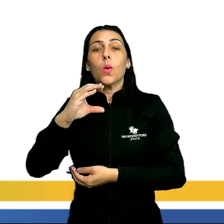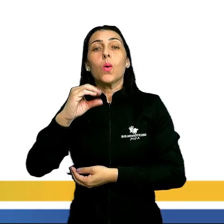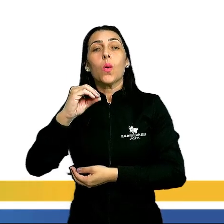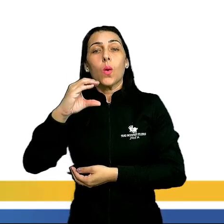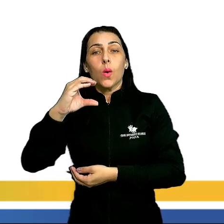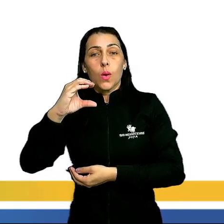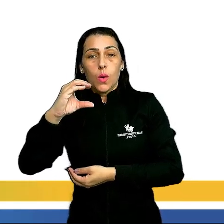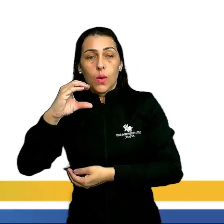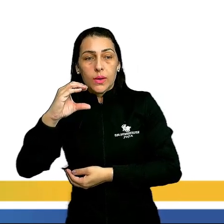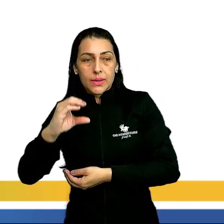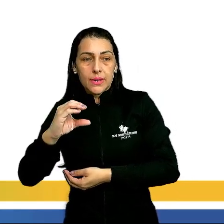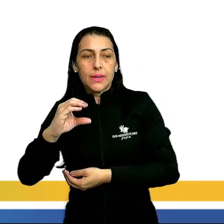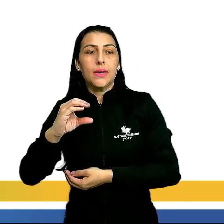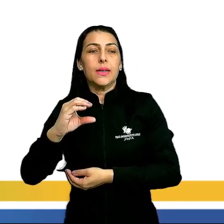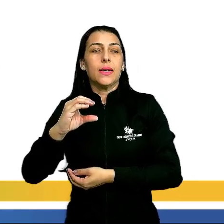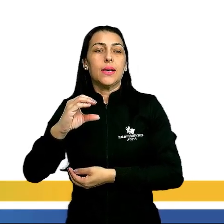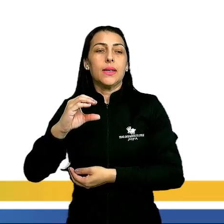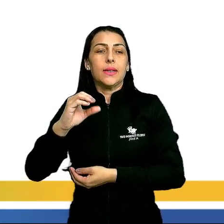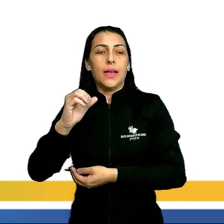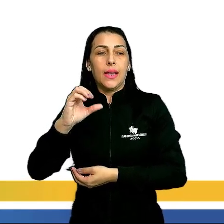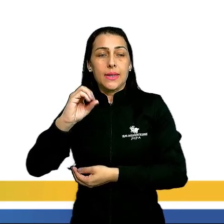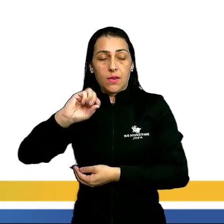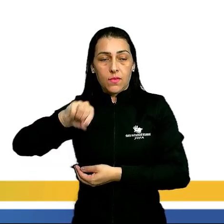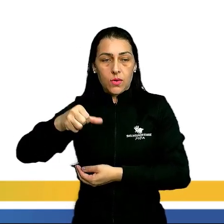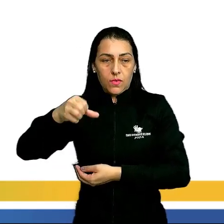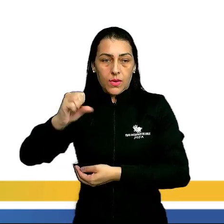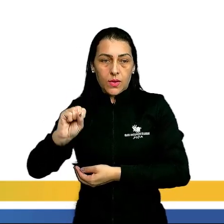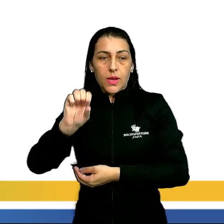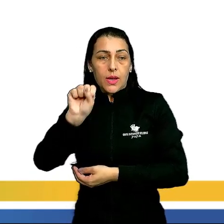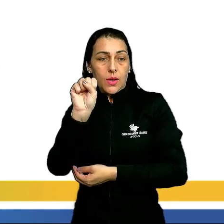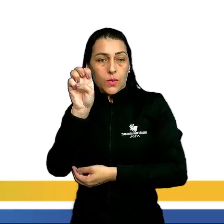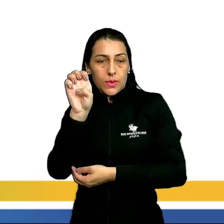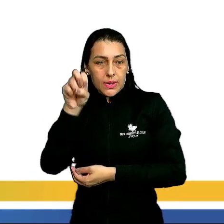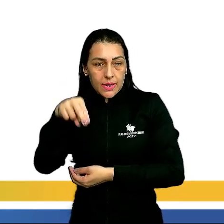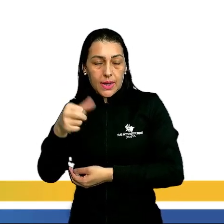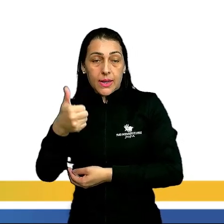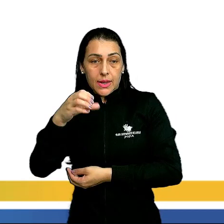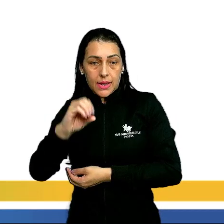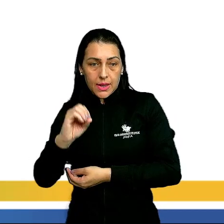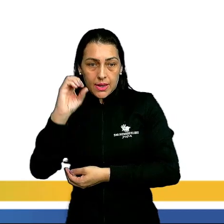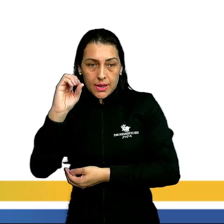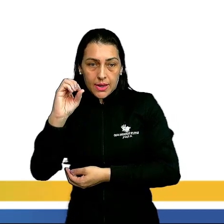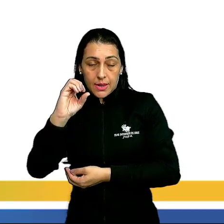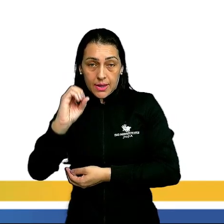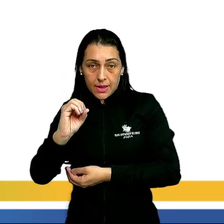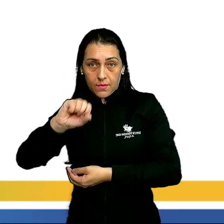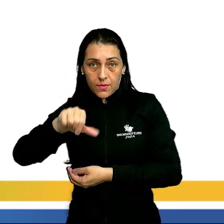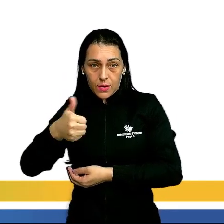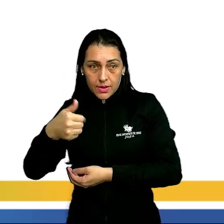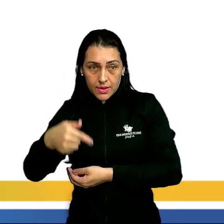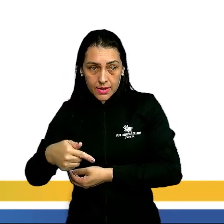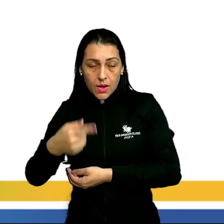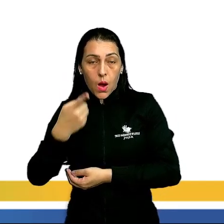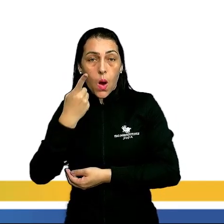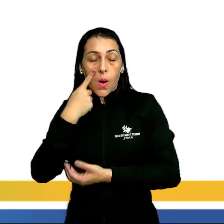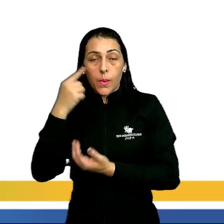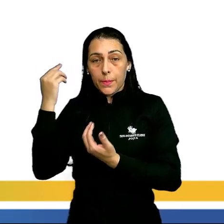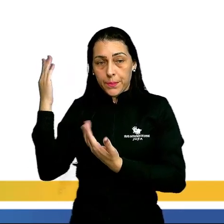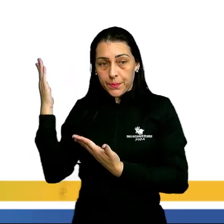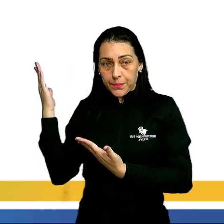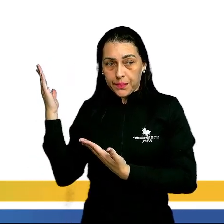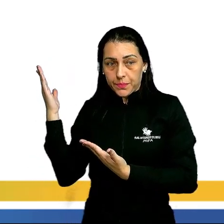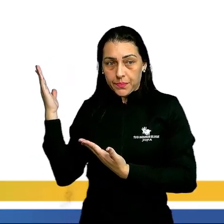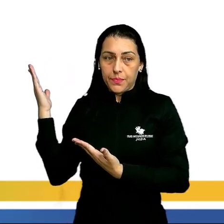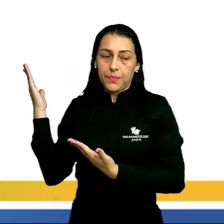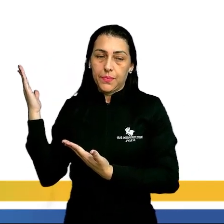cosseno de 10 graus é 0,98 e o seno de 10 graus 0,17. A figura está aqui, mostrando